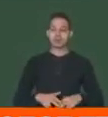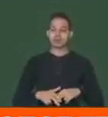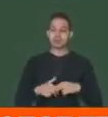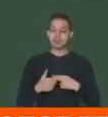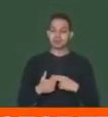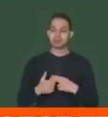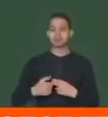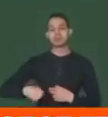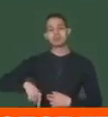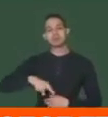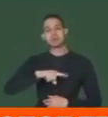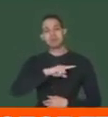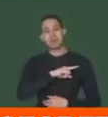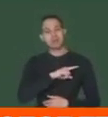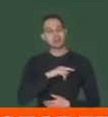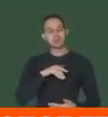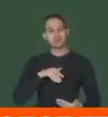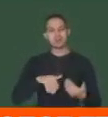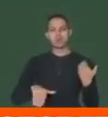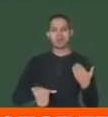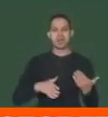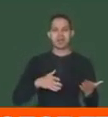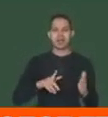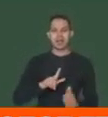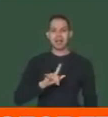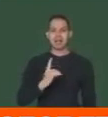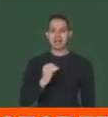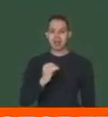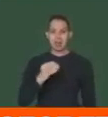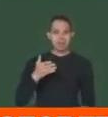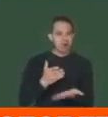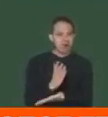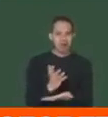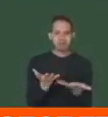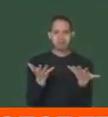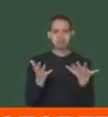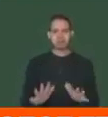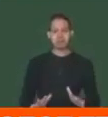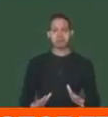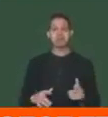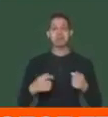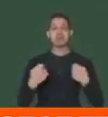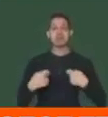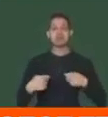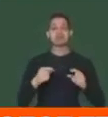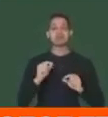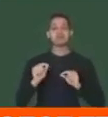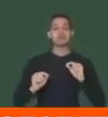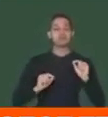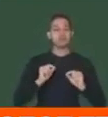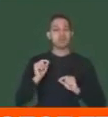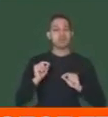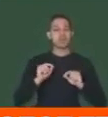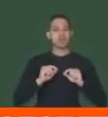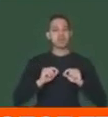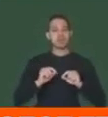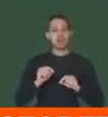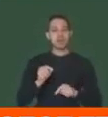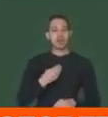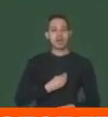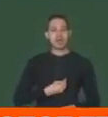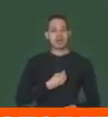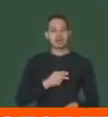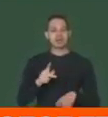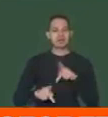evidentemente, é contra a aprovação desta LDO. É preciso fazer algo que melhore a vida do povo